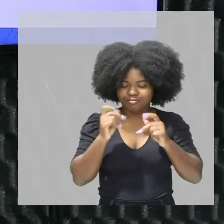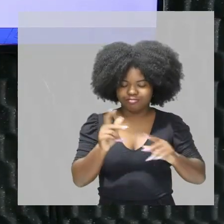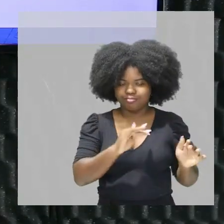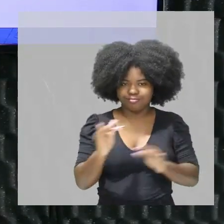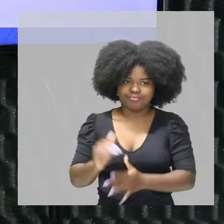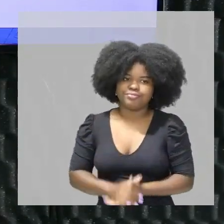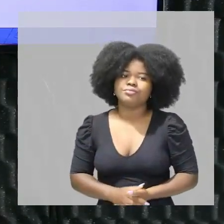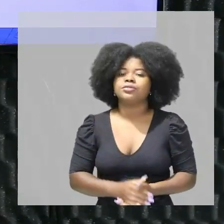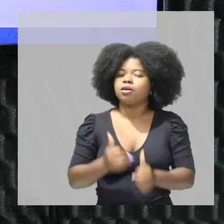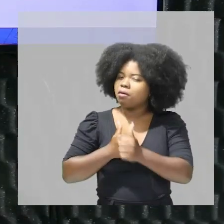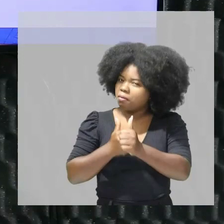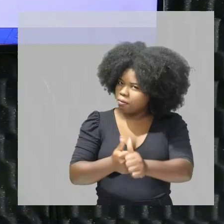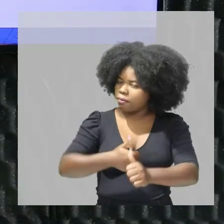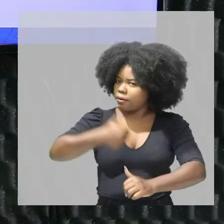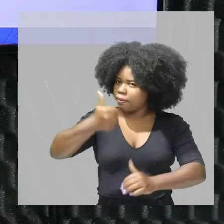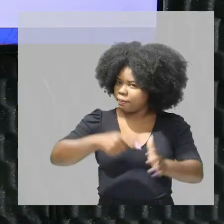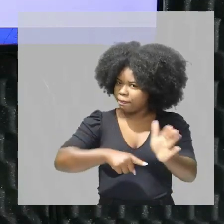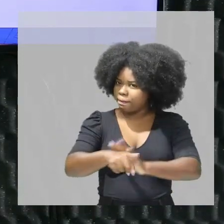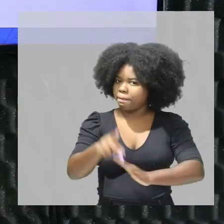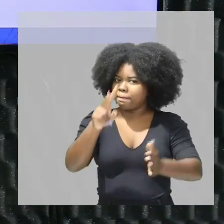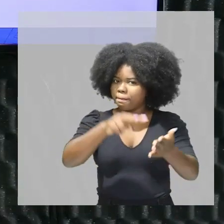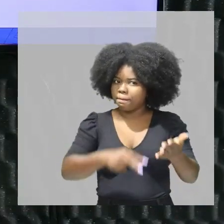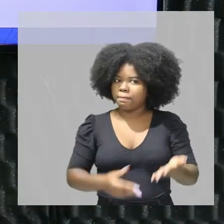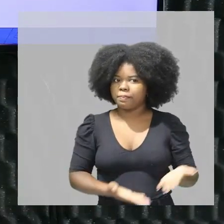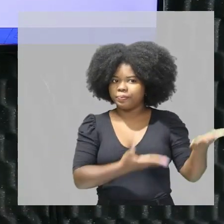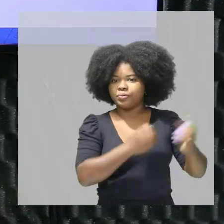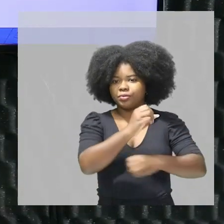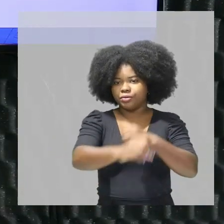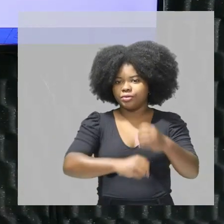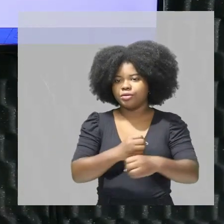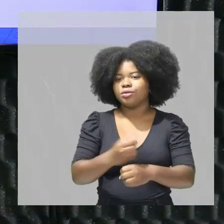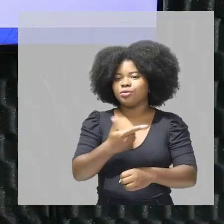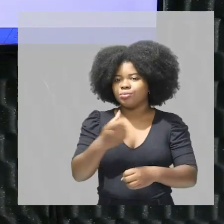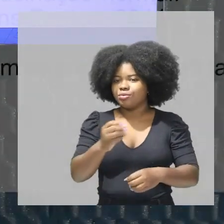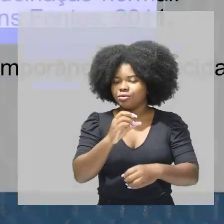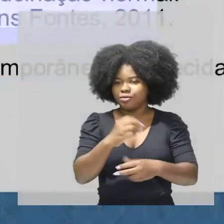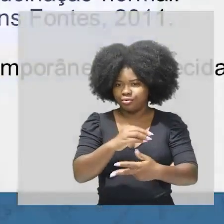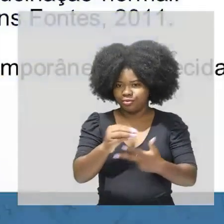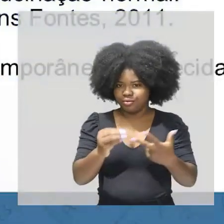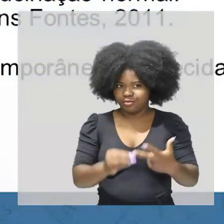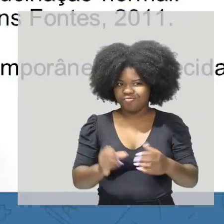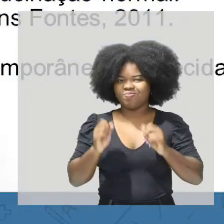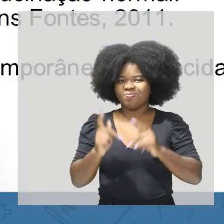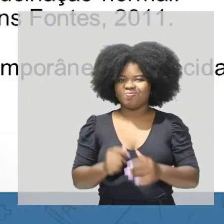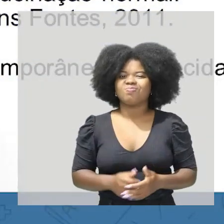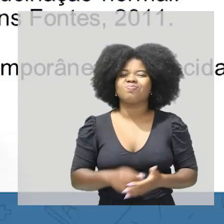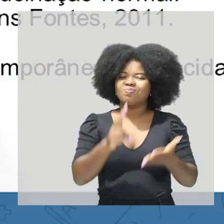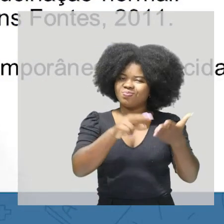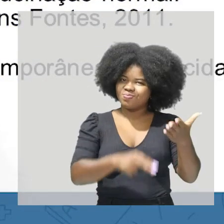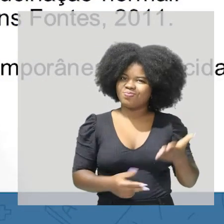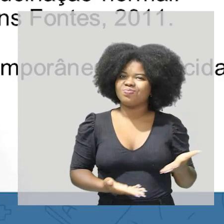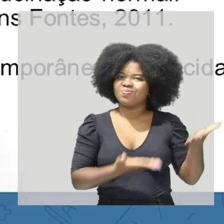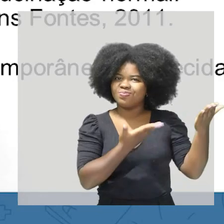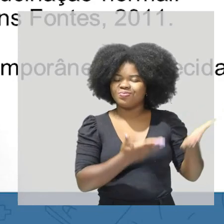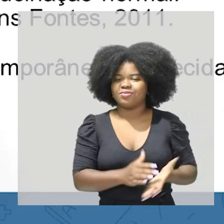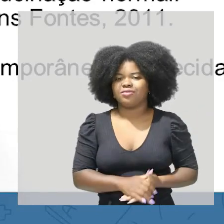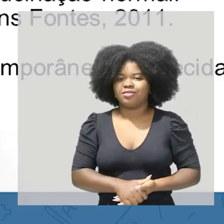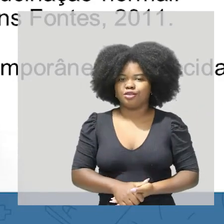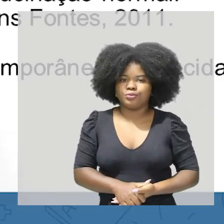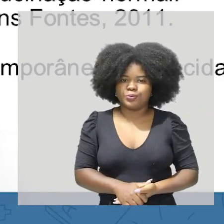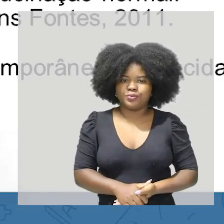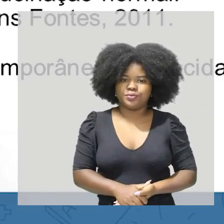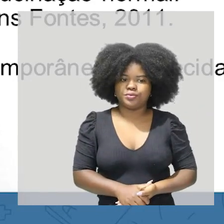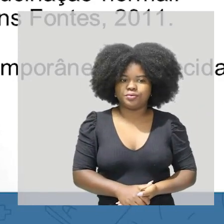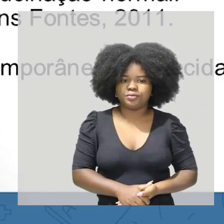vamos lá Enem 2020 aqui bem pertinho da gente uma coisa maravilhosa será que as coisas